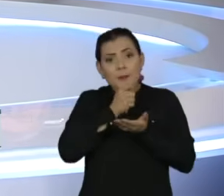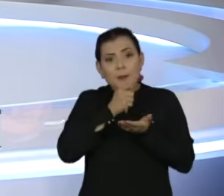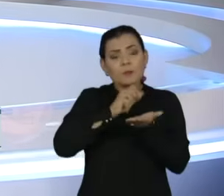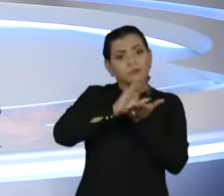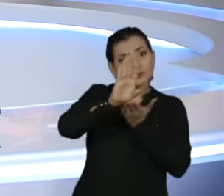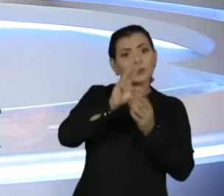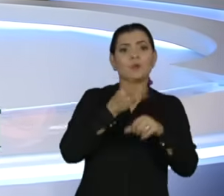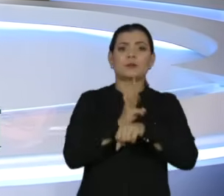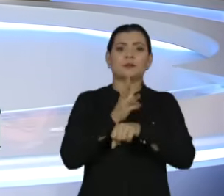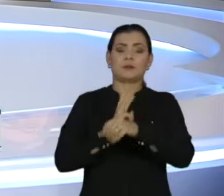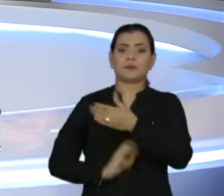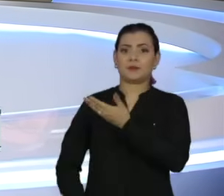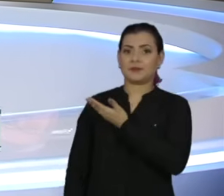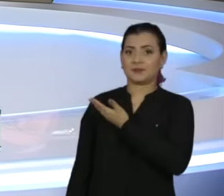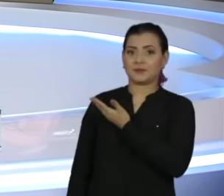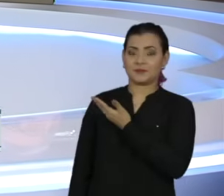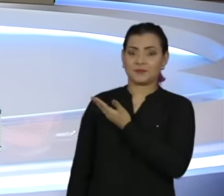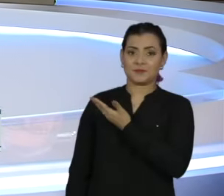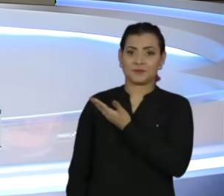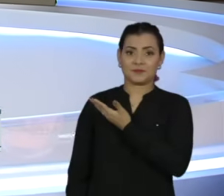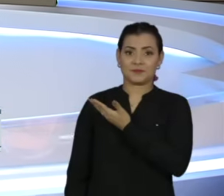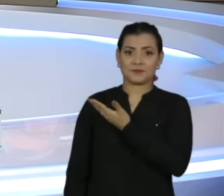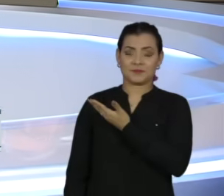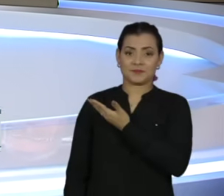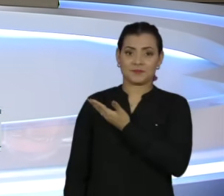pelo WhatsApp 999